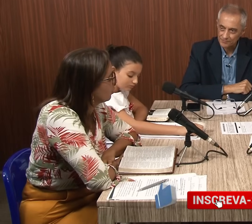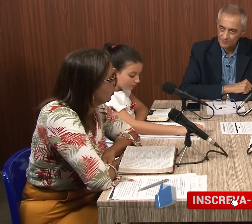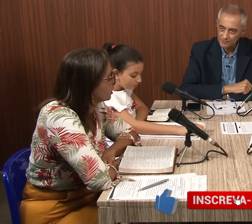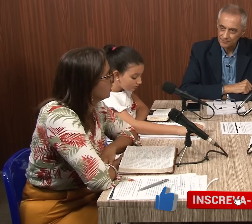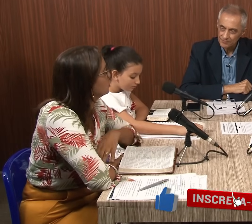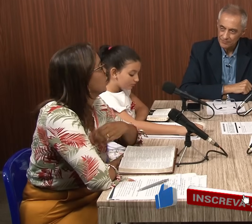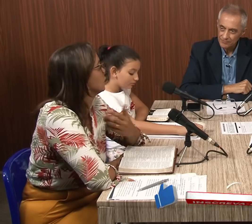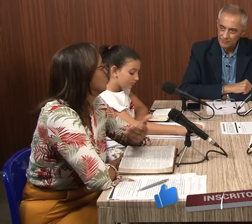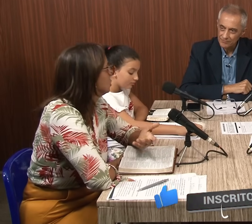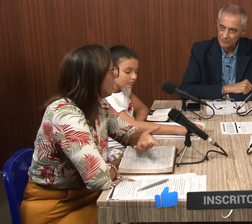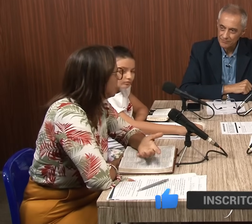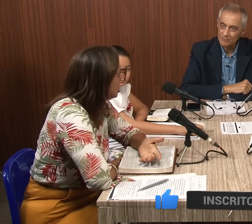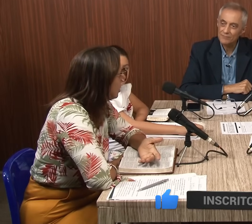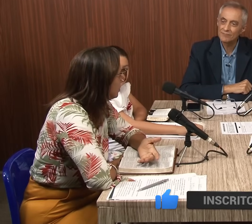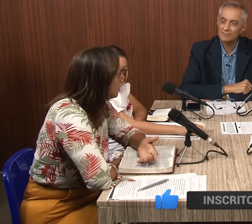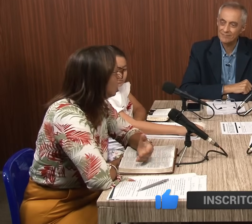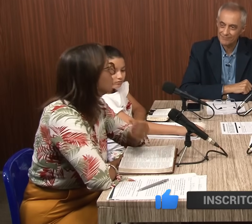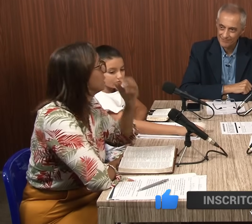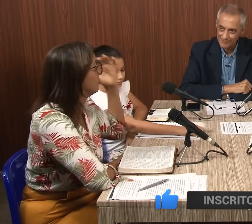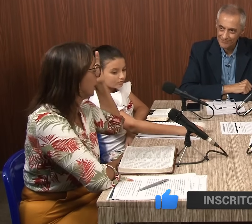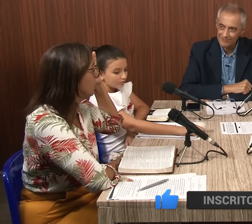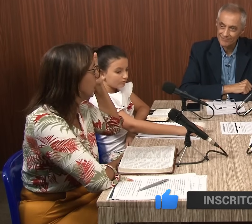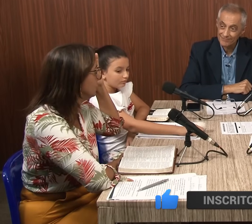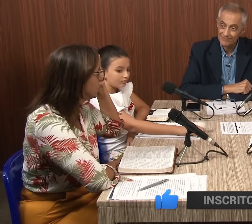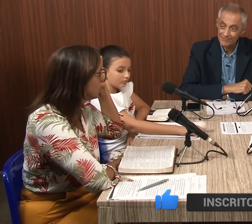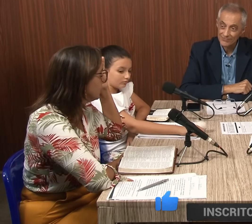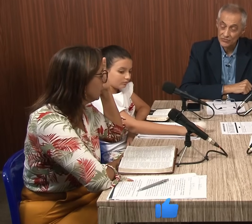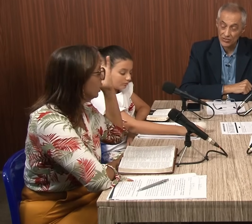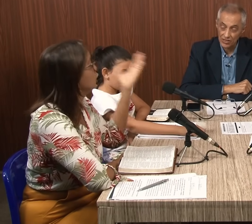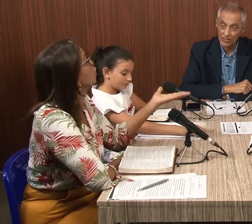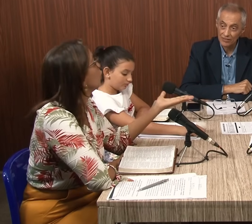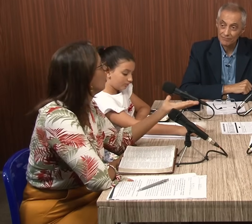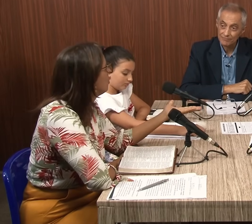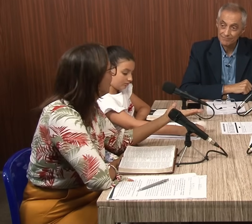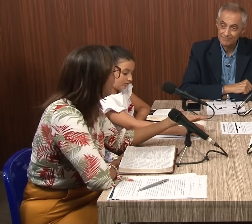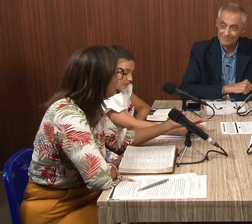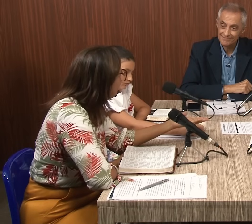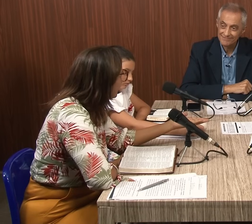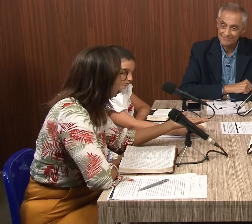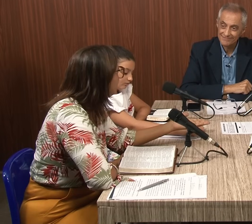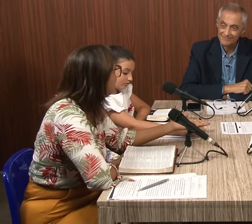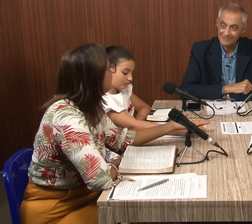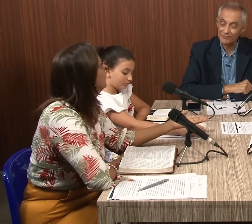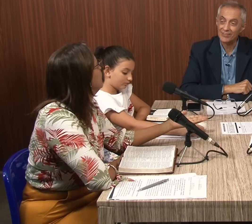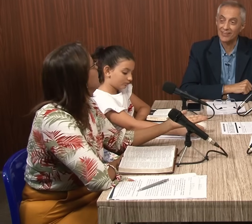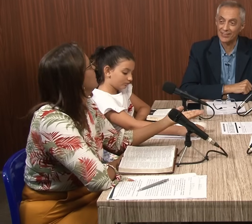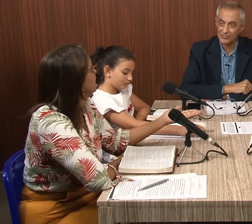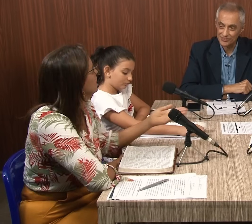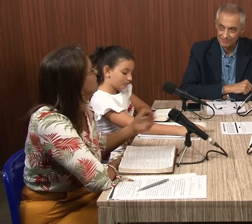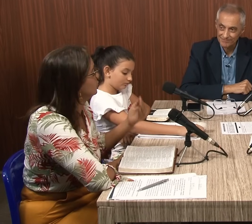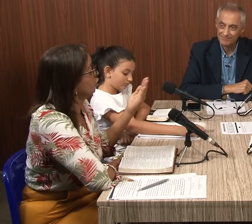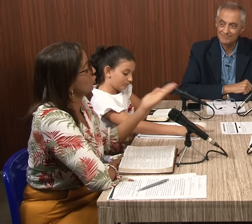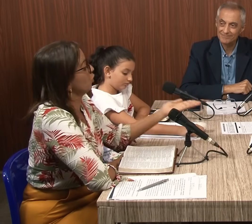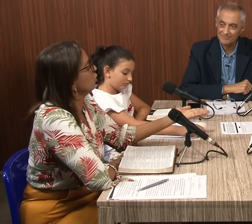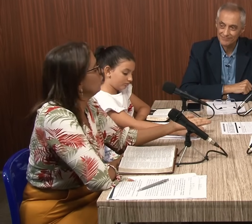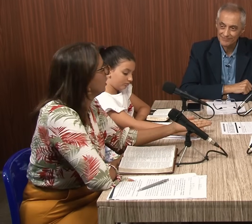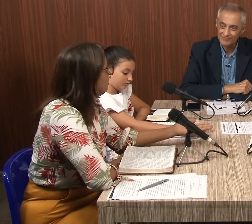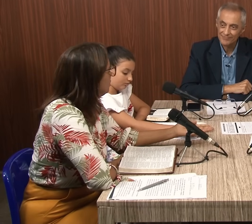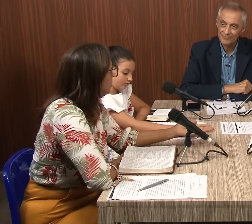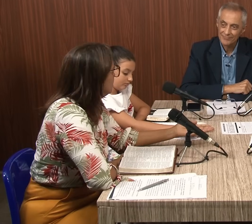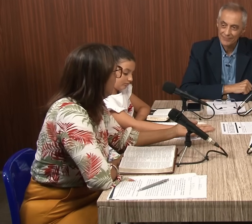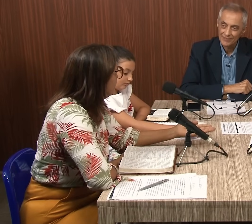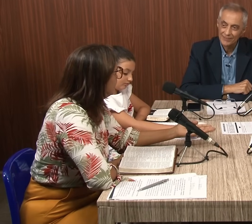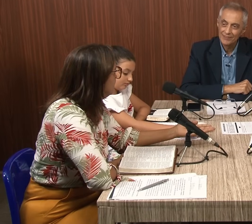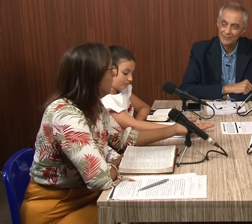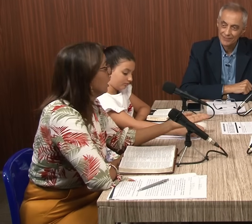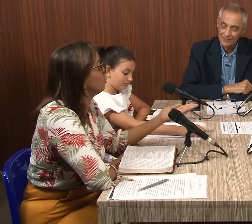Ele pegou aquilo que era dos olhos, agradável aos olhos, que estava na mente, ele colocou na mão dela. Verdade. né? Então ele colocou na